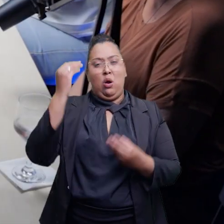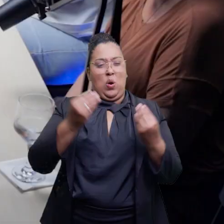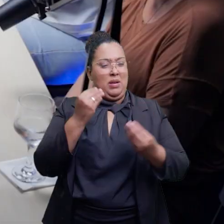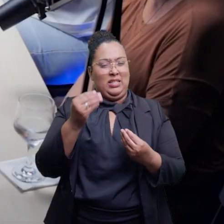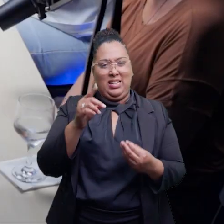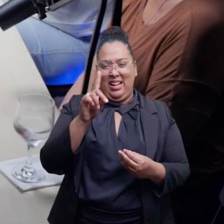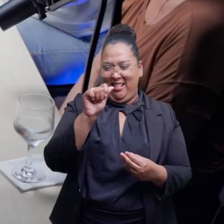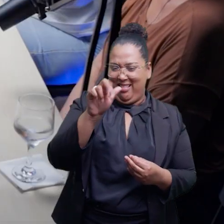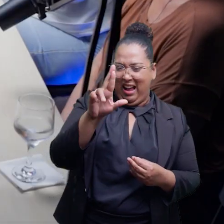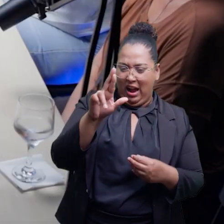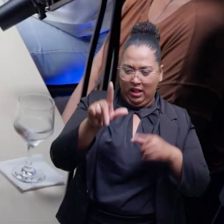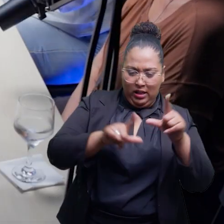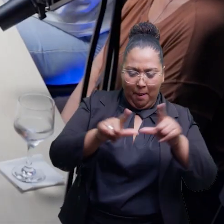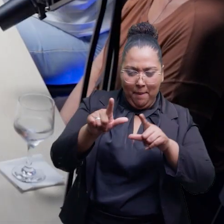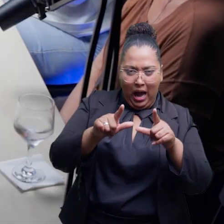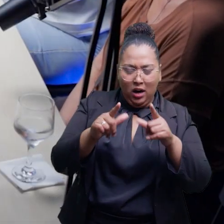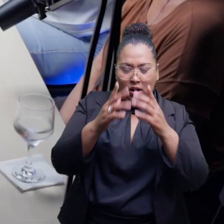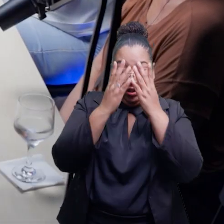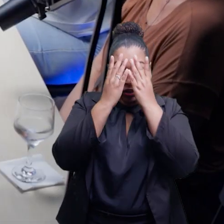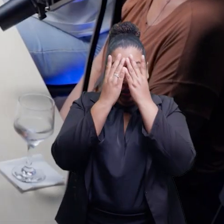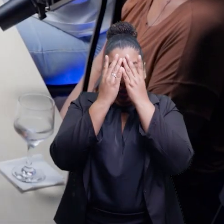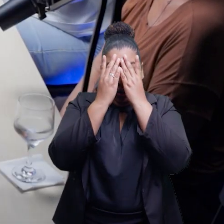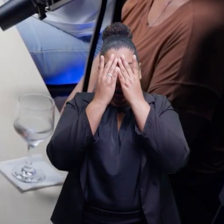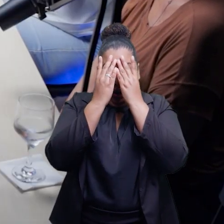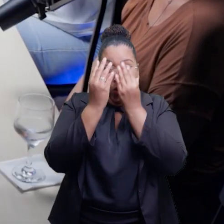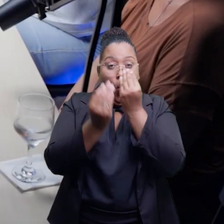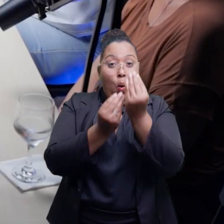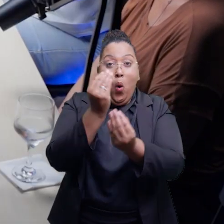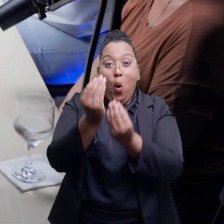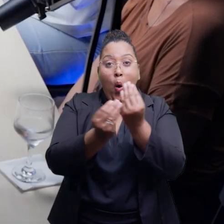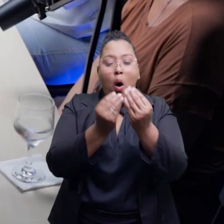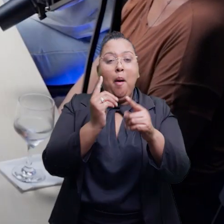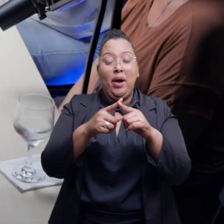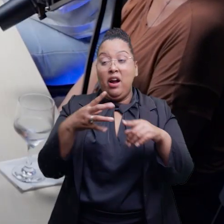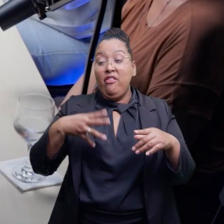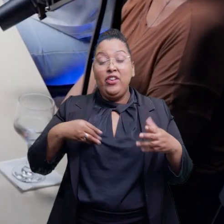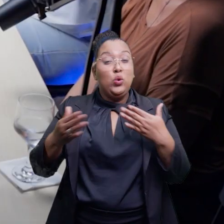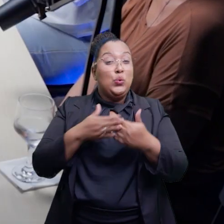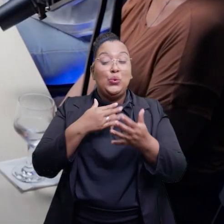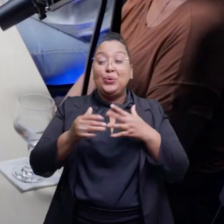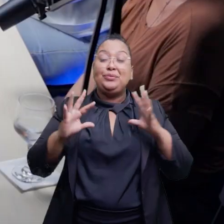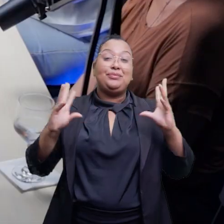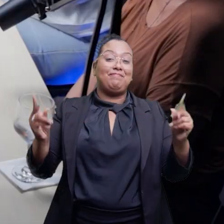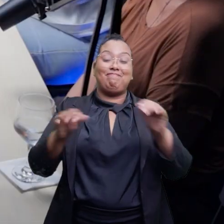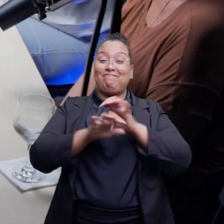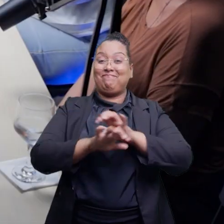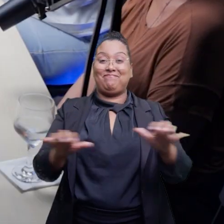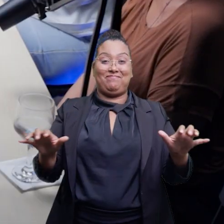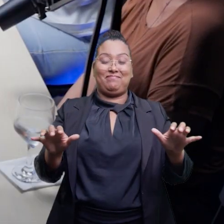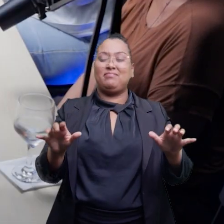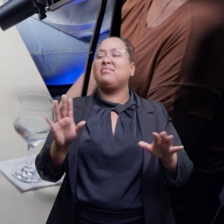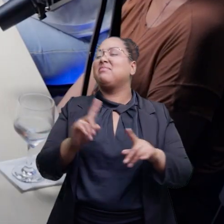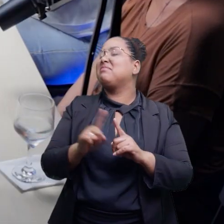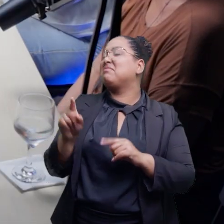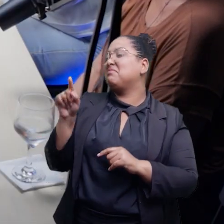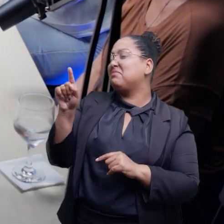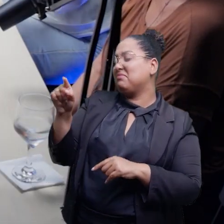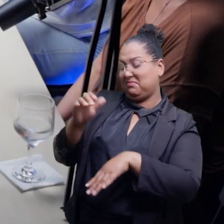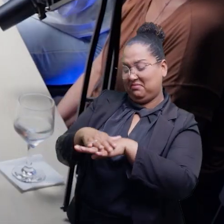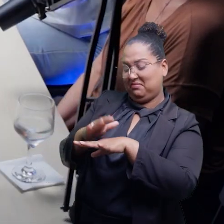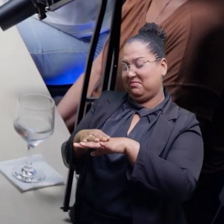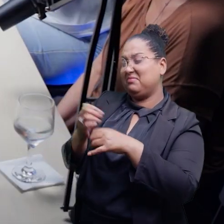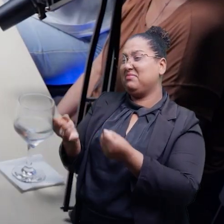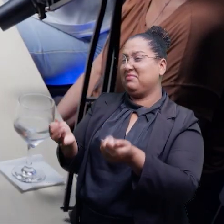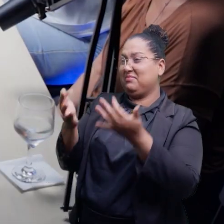dar trabalho, né, a gente que é mãe sabe que filho independe, né, mas eu queria que você trouxesse pra gente um pouco desses relatos